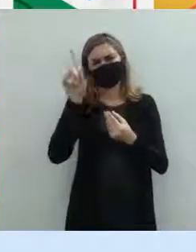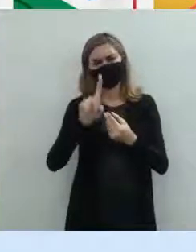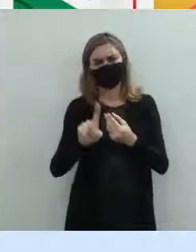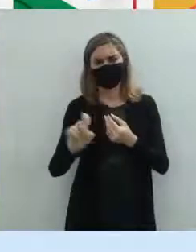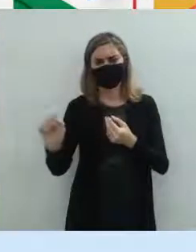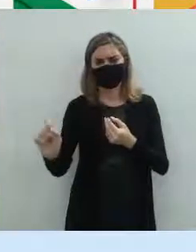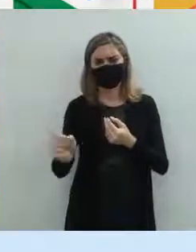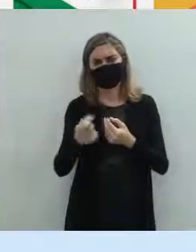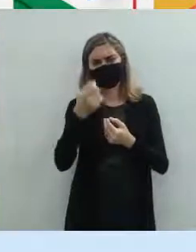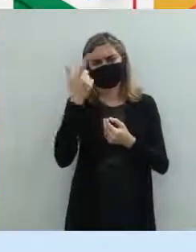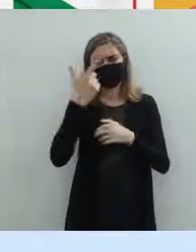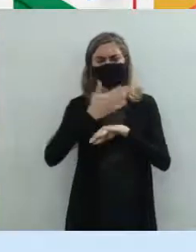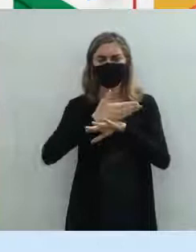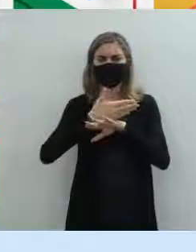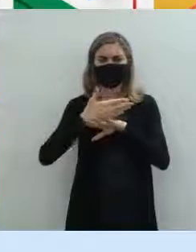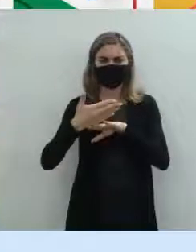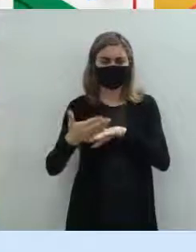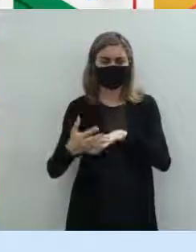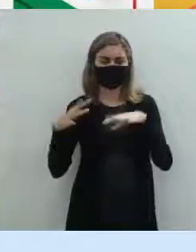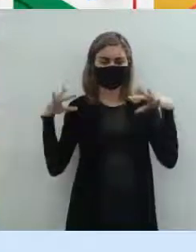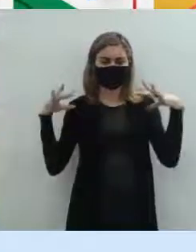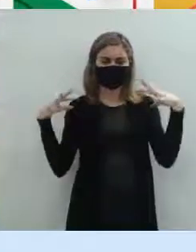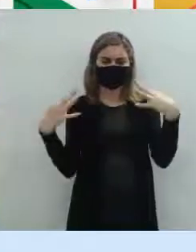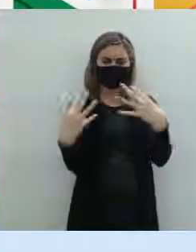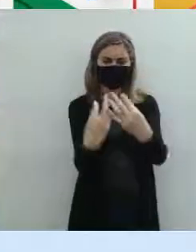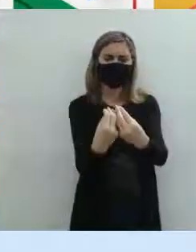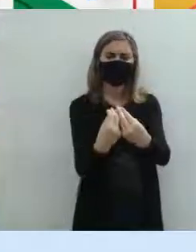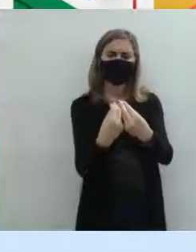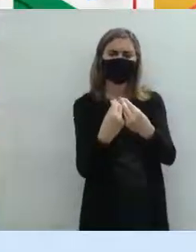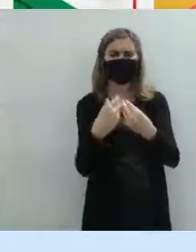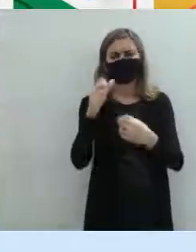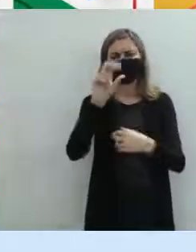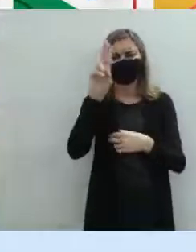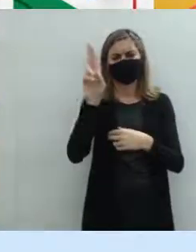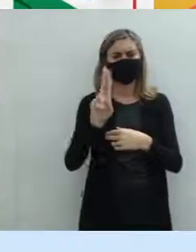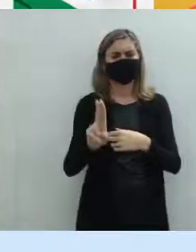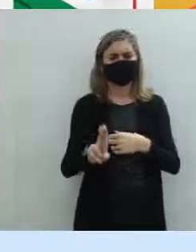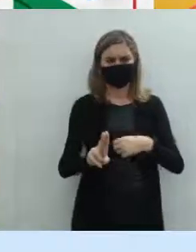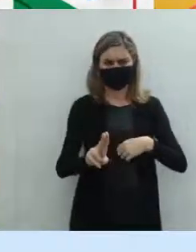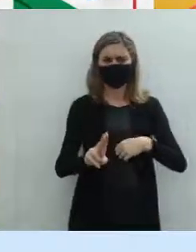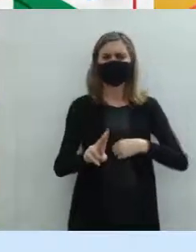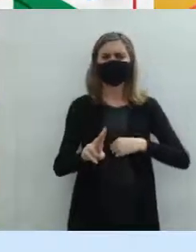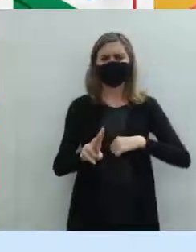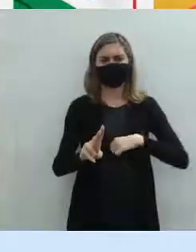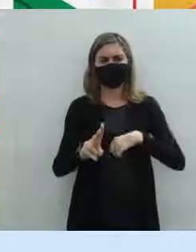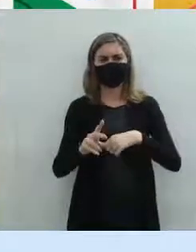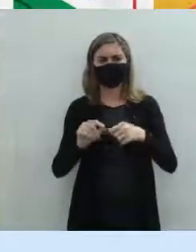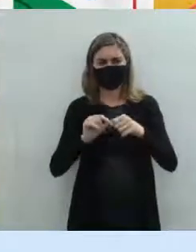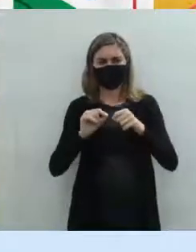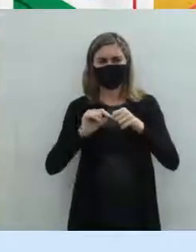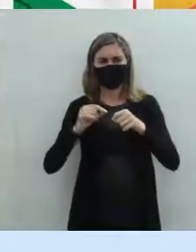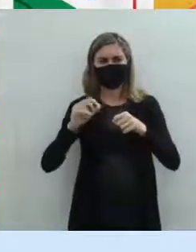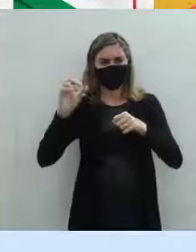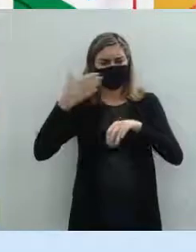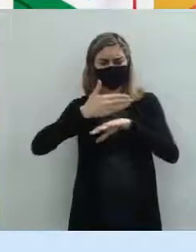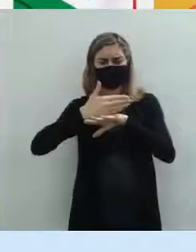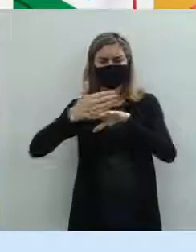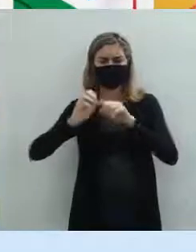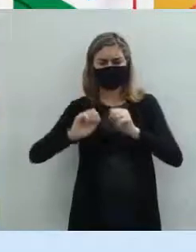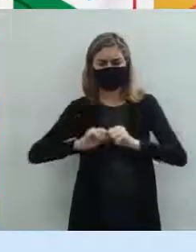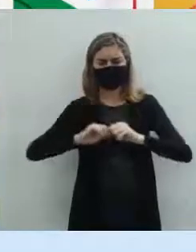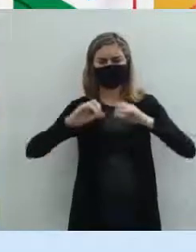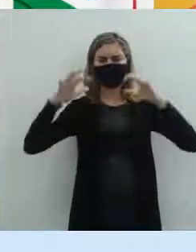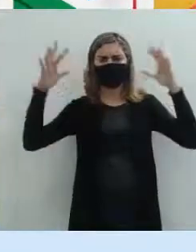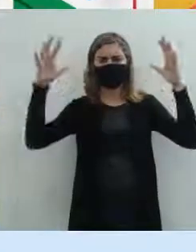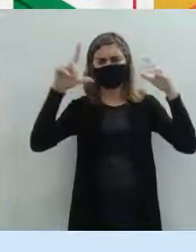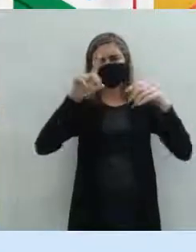sol é a luz branca, todo o feixe de luz, quando bate nessa placa branca, ela vai refletir essa